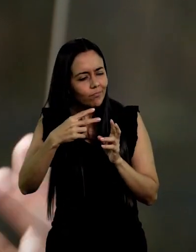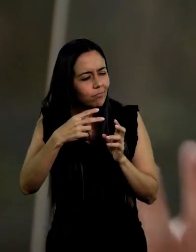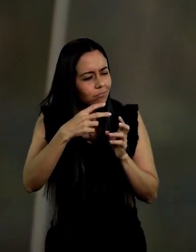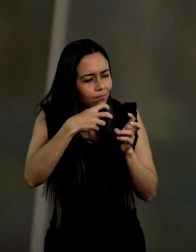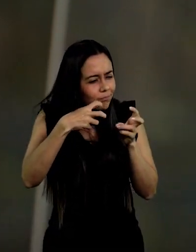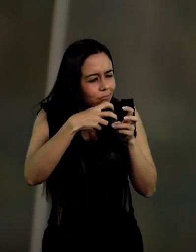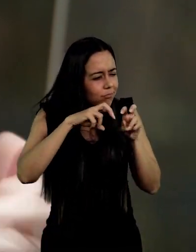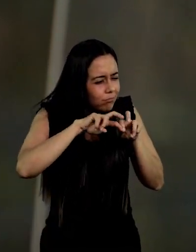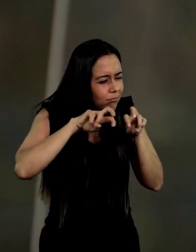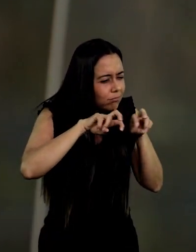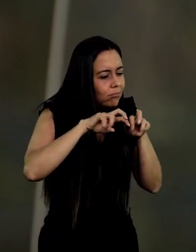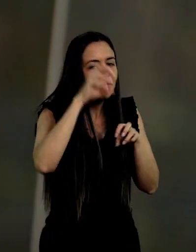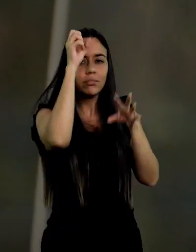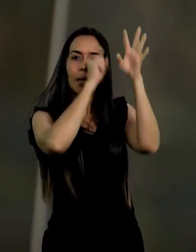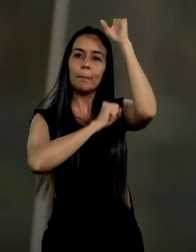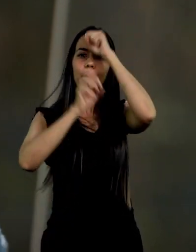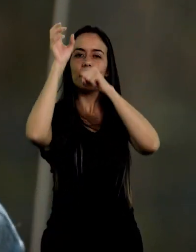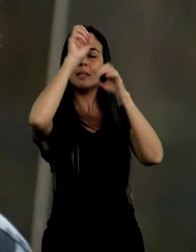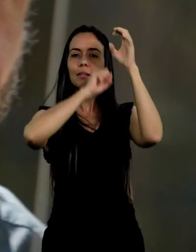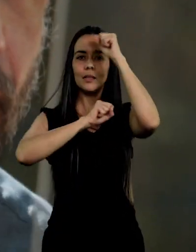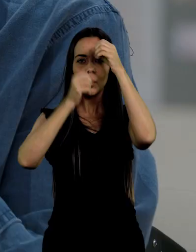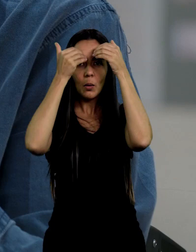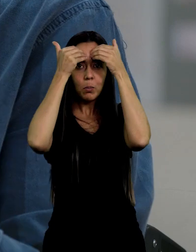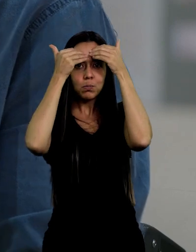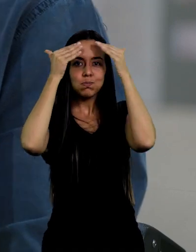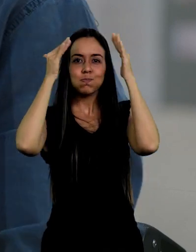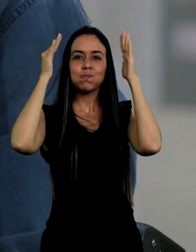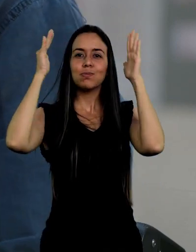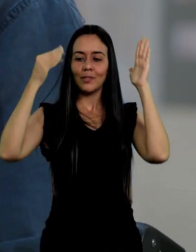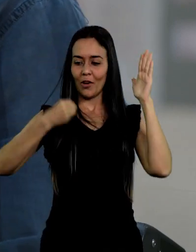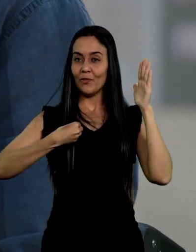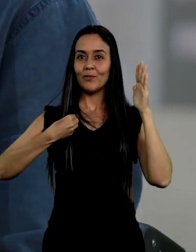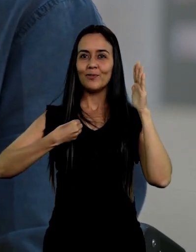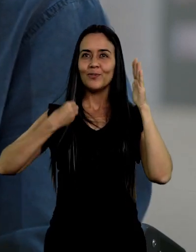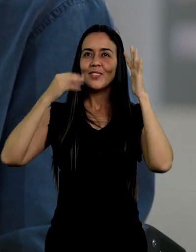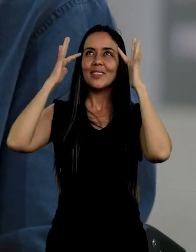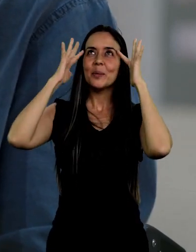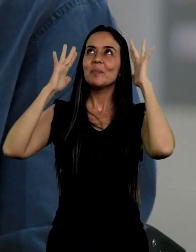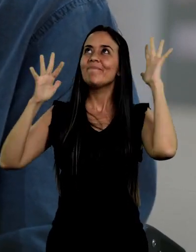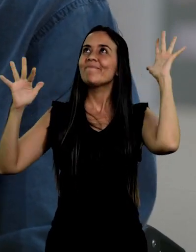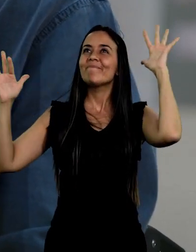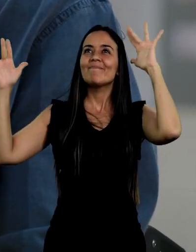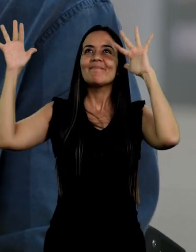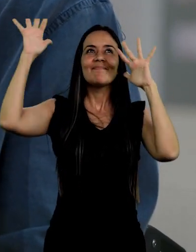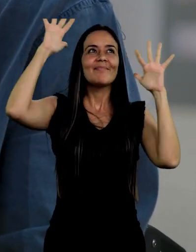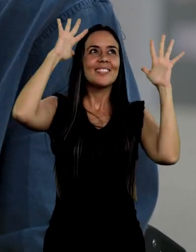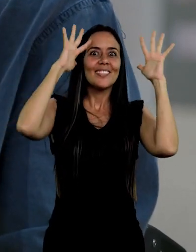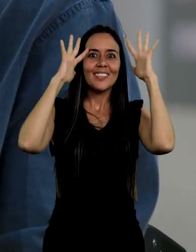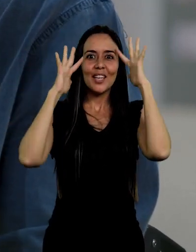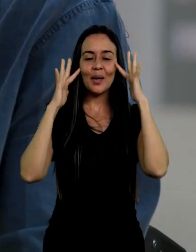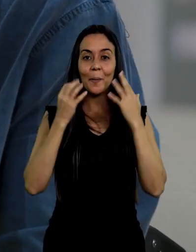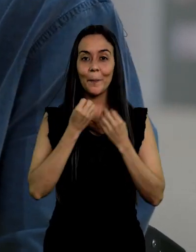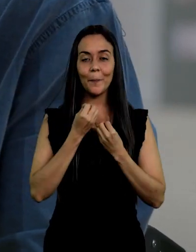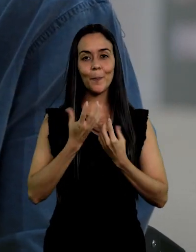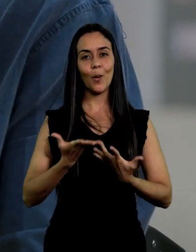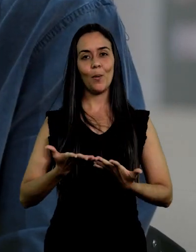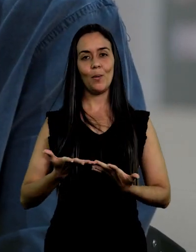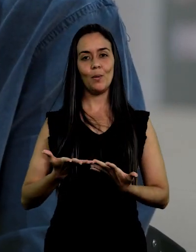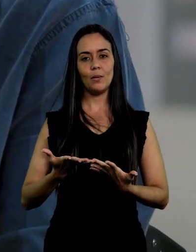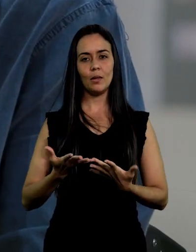se encantar, restituir o encanto com a vida. Eu acho né? que teria que remodelar, repensar, reformar o para